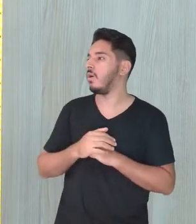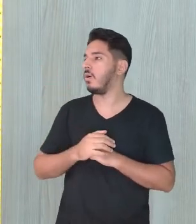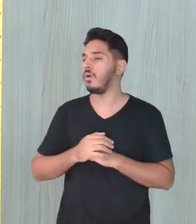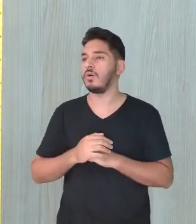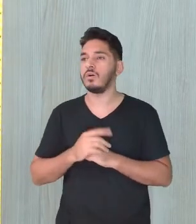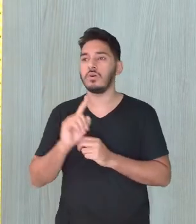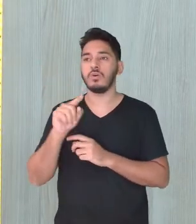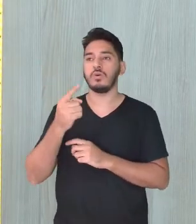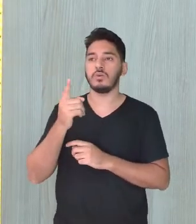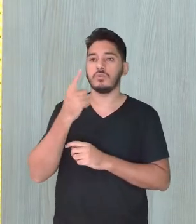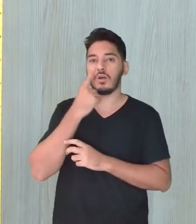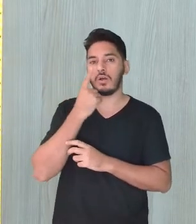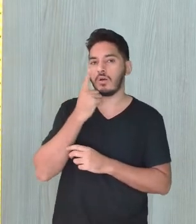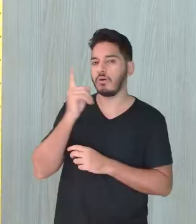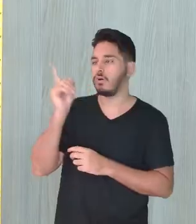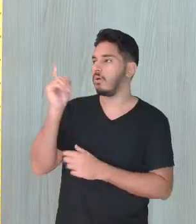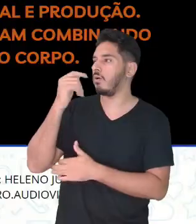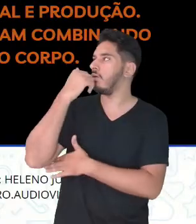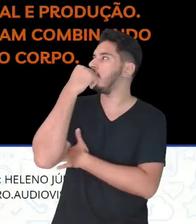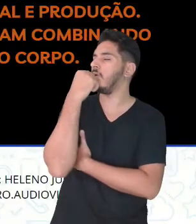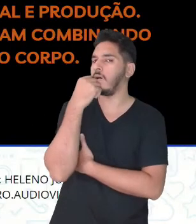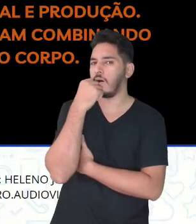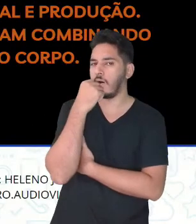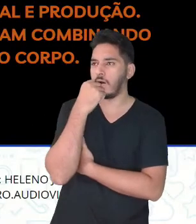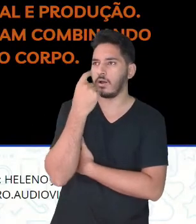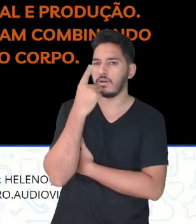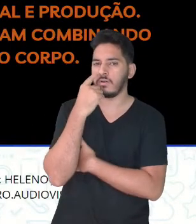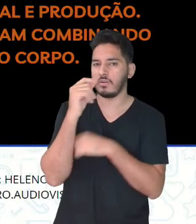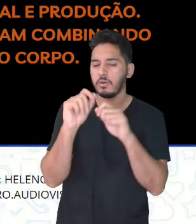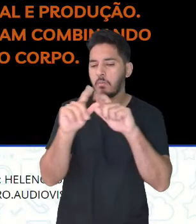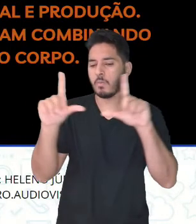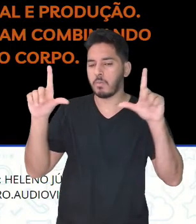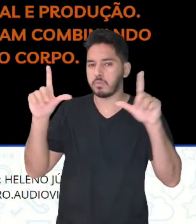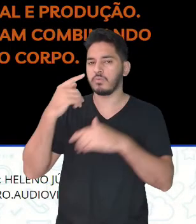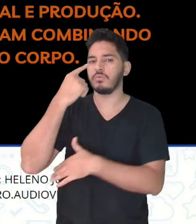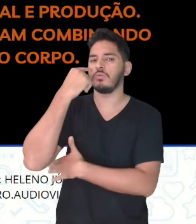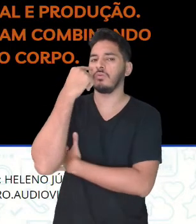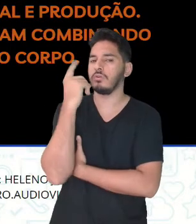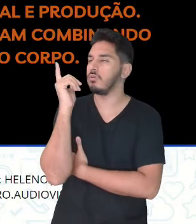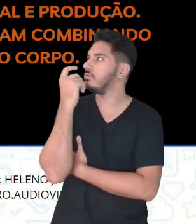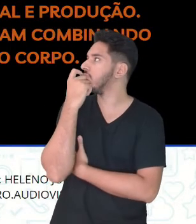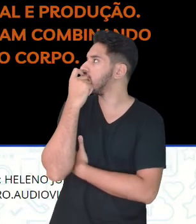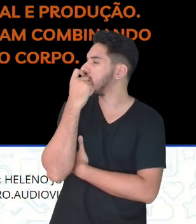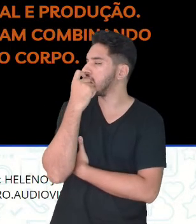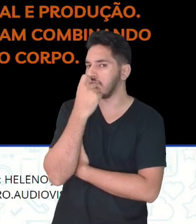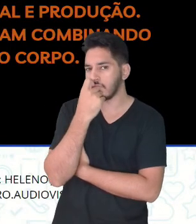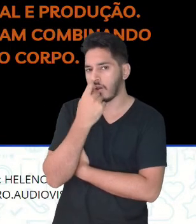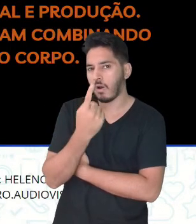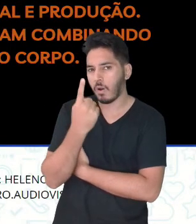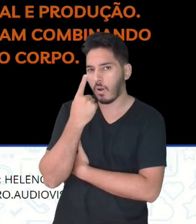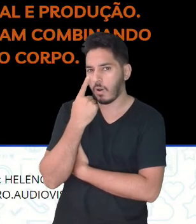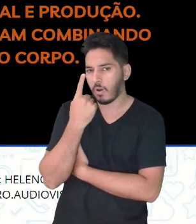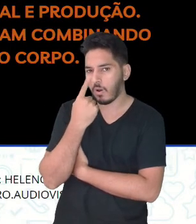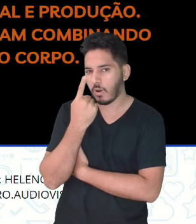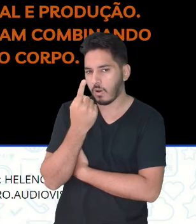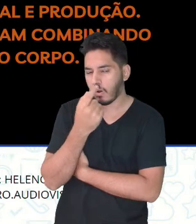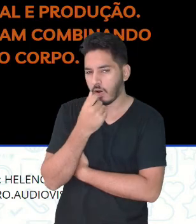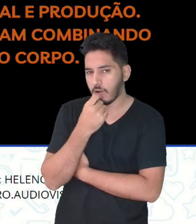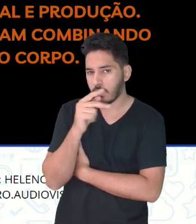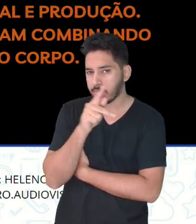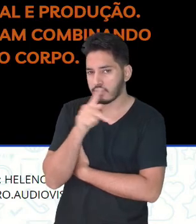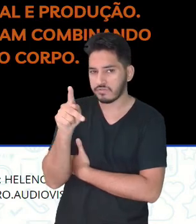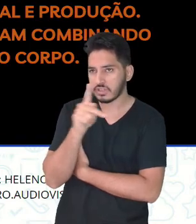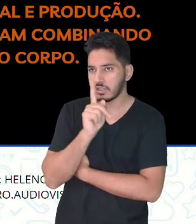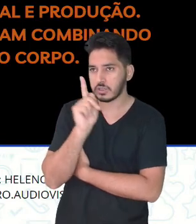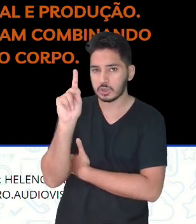o slide que o senhor está na foto. Isso. Joga na tela aí, por gentileza. Obrigada, Billy. Olha só, olha para o